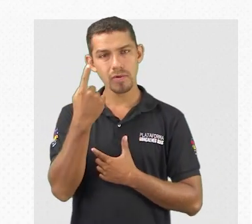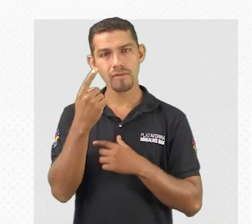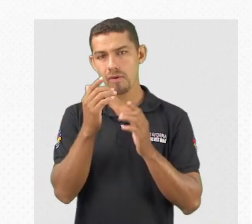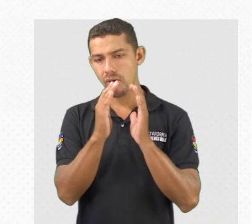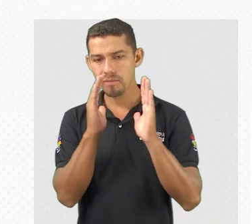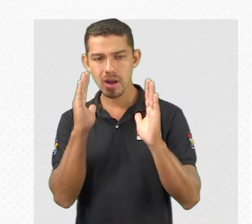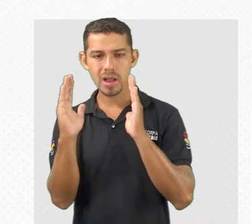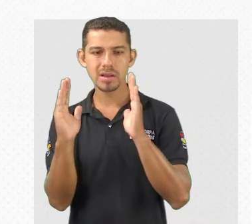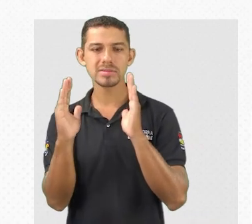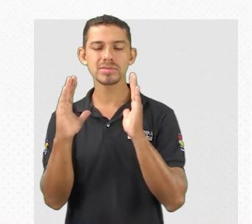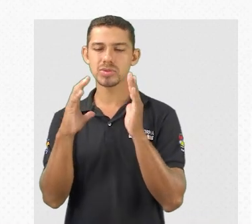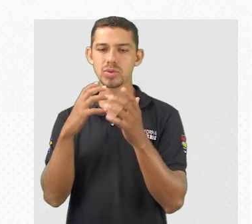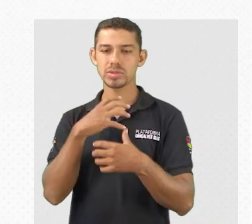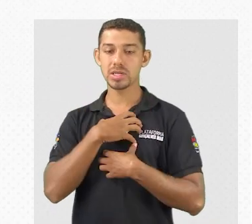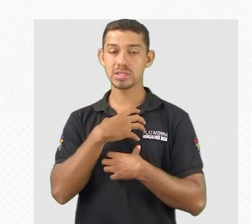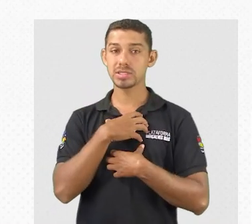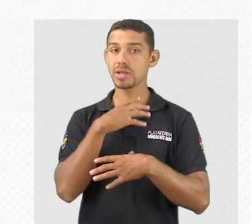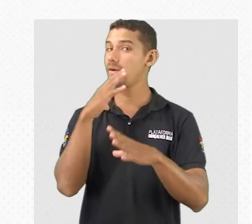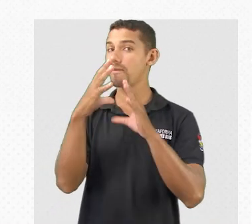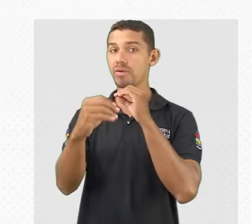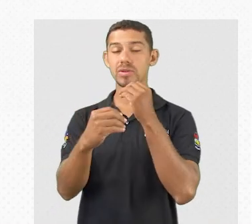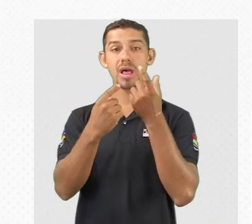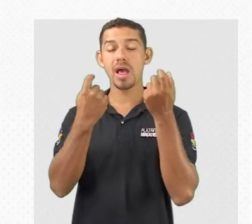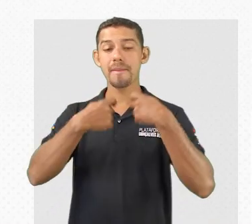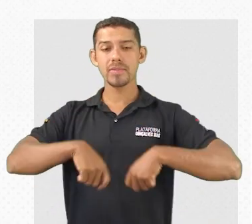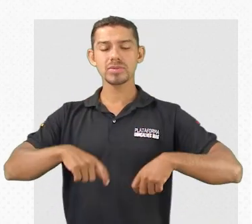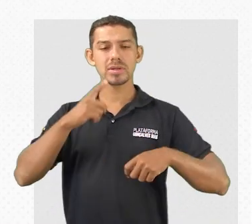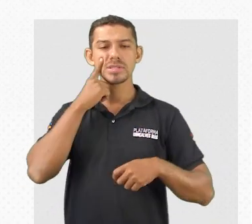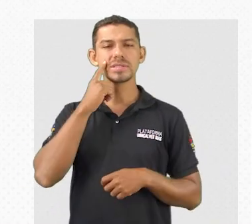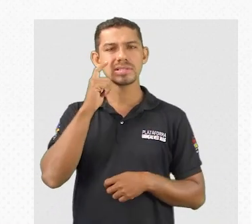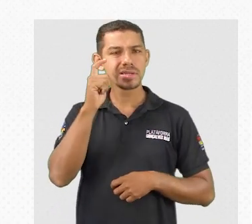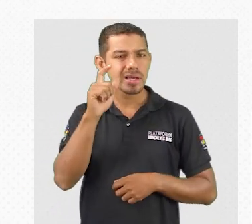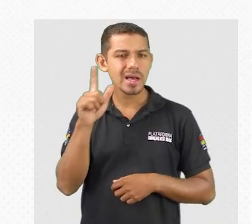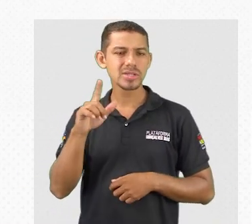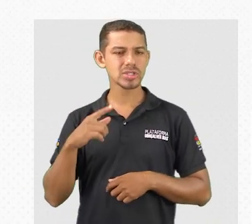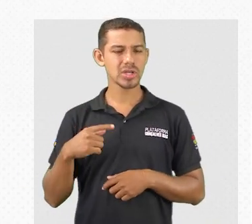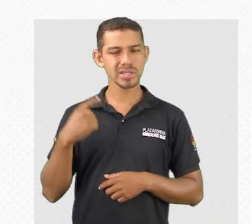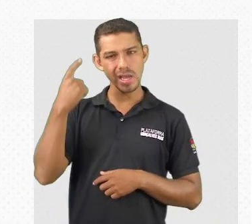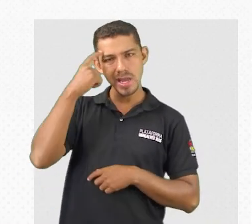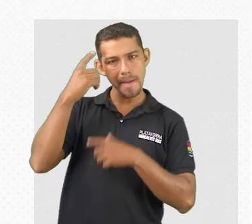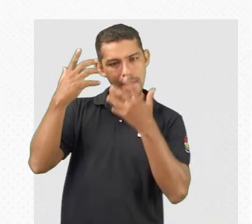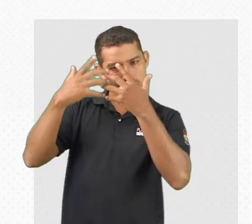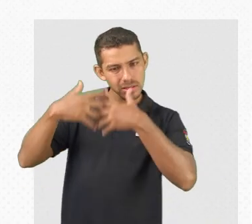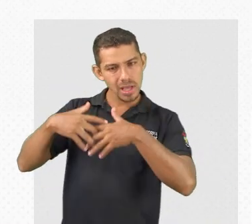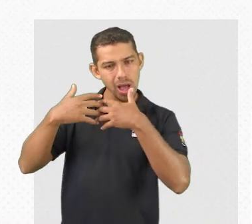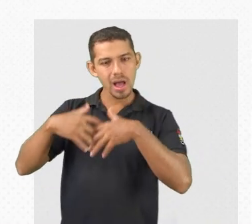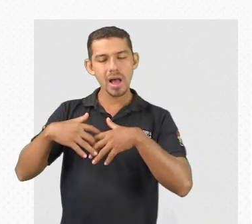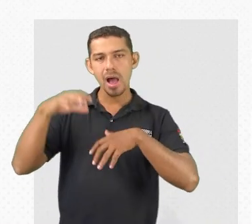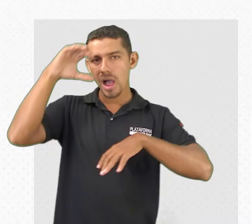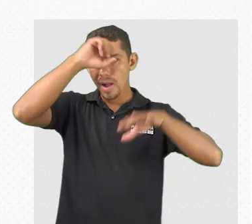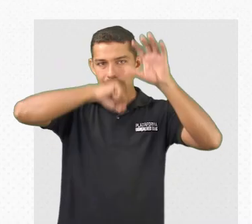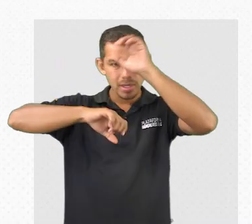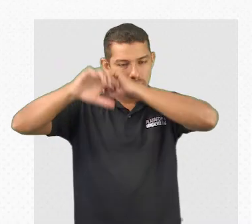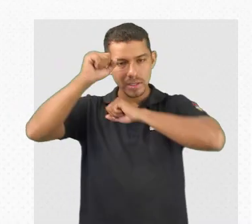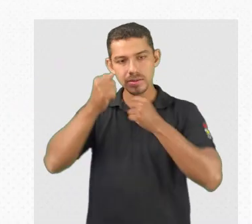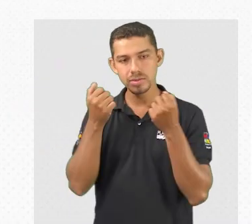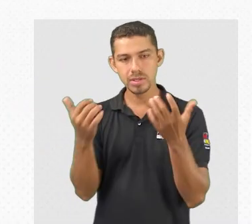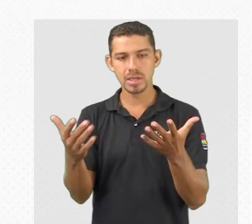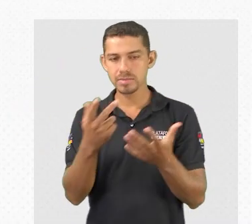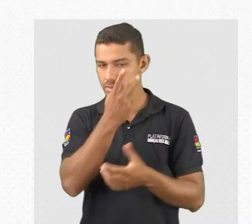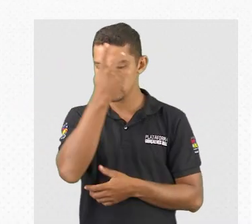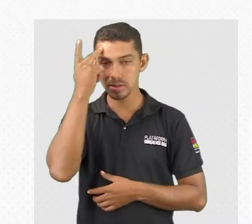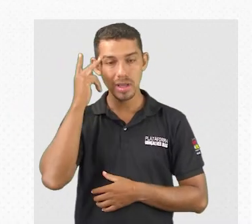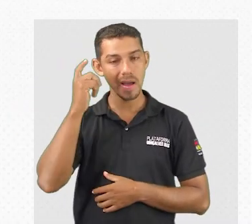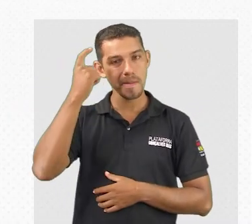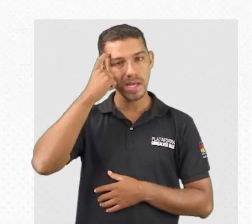forma, a gente está se furtando a possibilidade de enriquecer as nossas formas de pensar, aprendendo com aqueles e com aquelas que